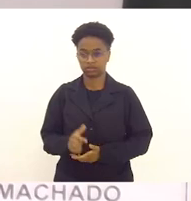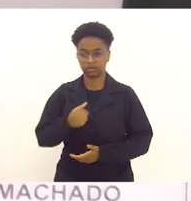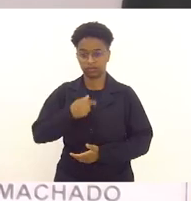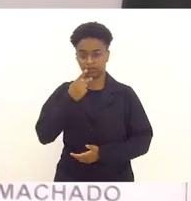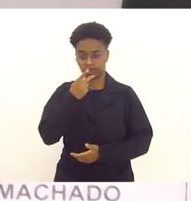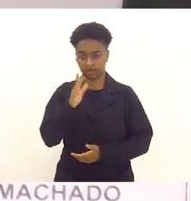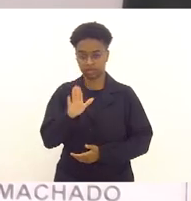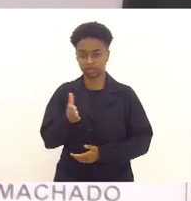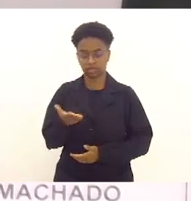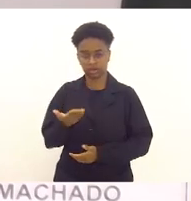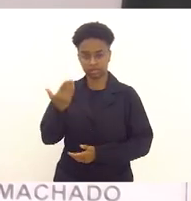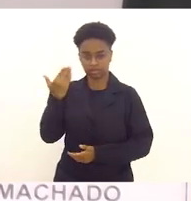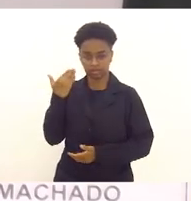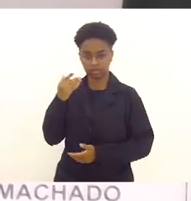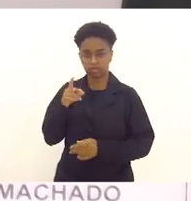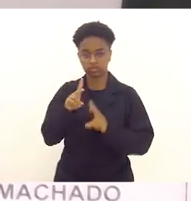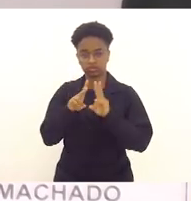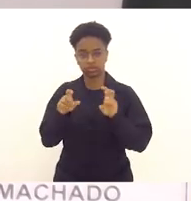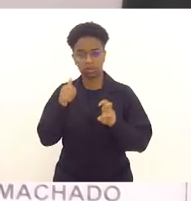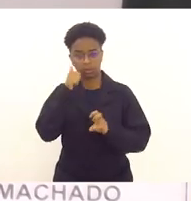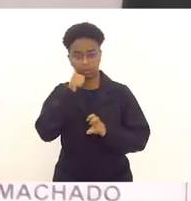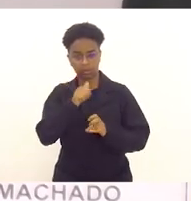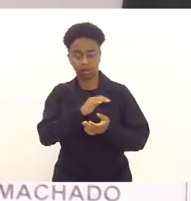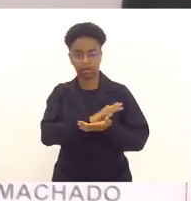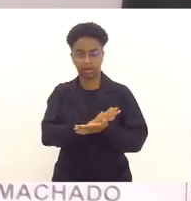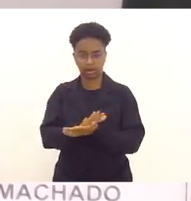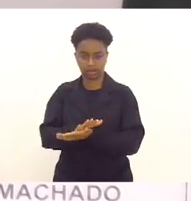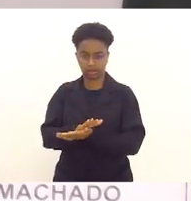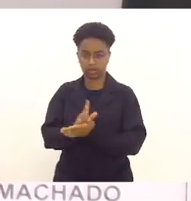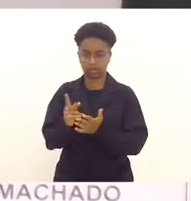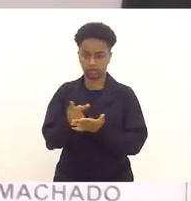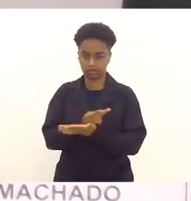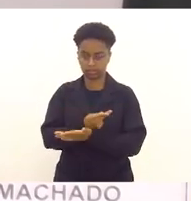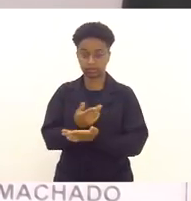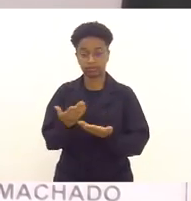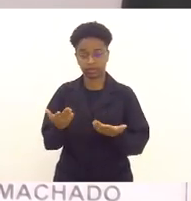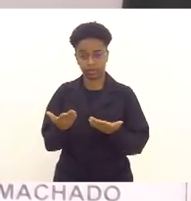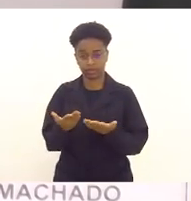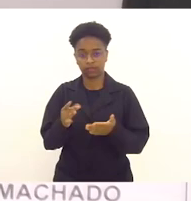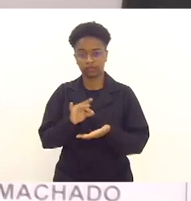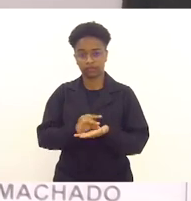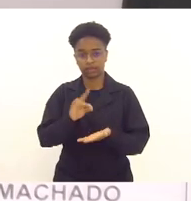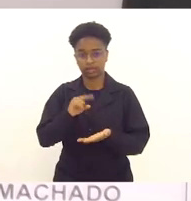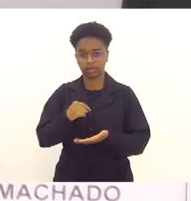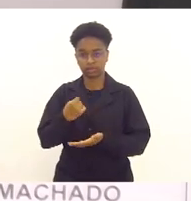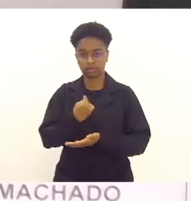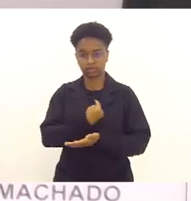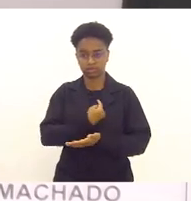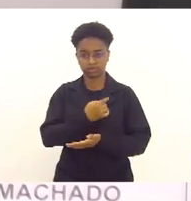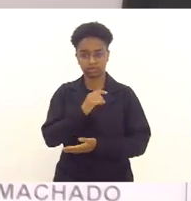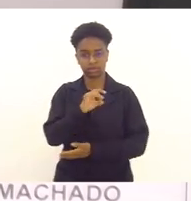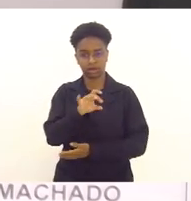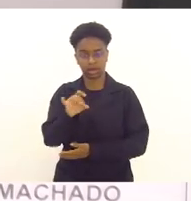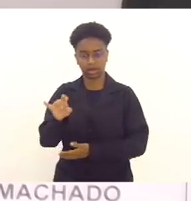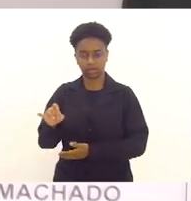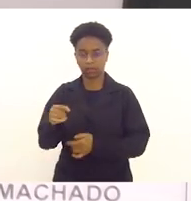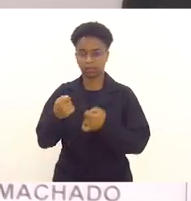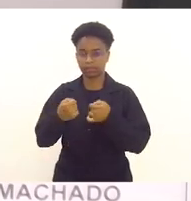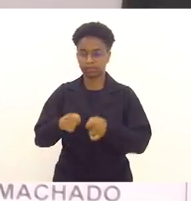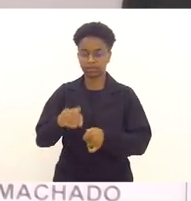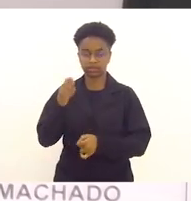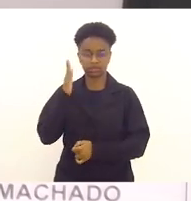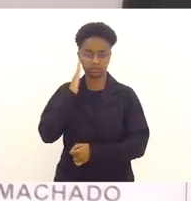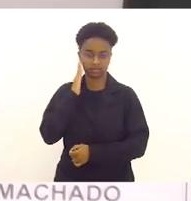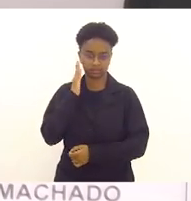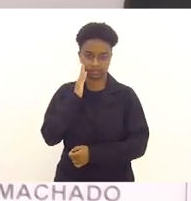no início da minha fala das mulheres do preconceito é hora realmente de cada um saber que